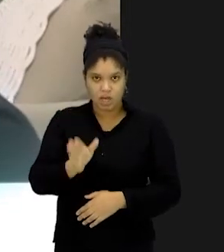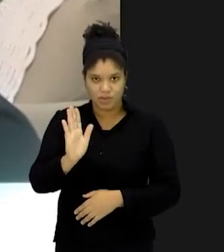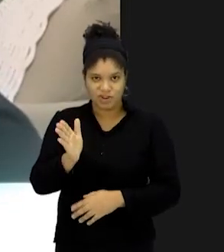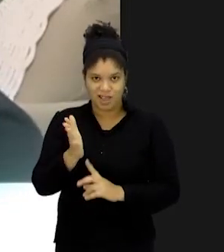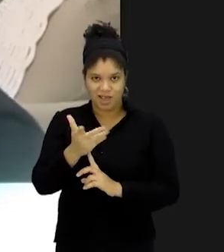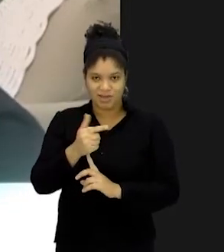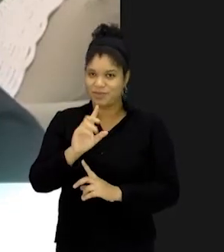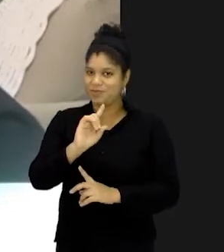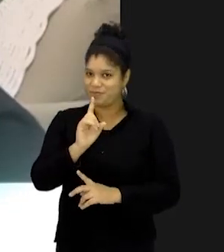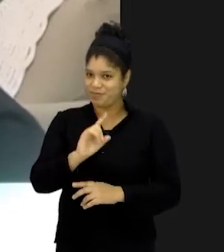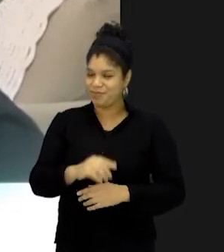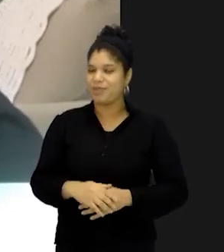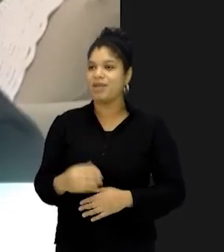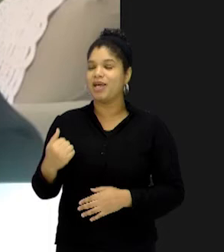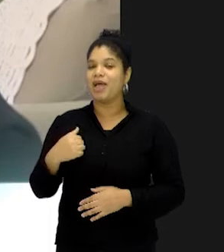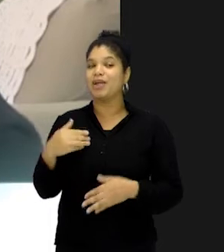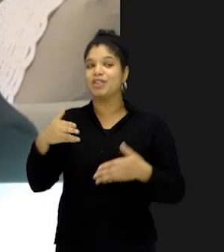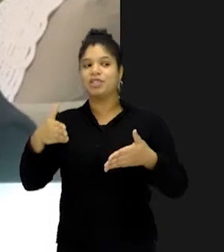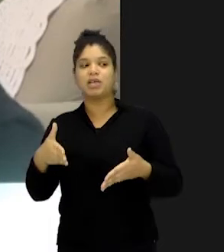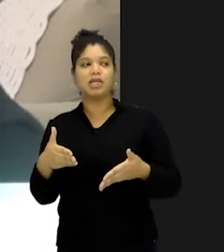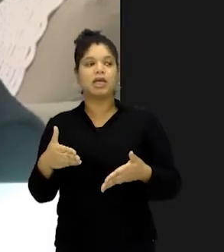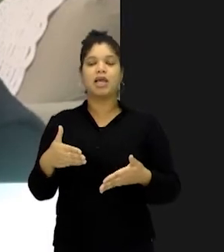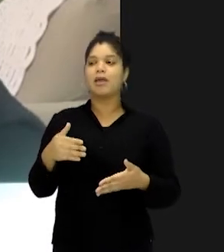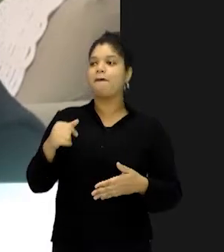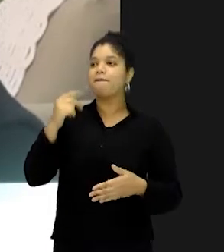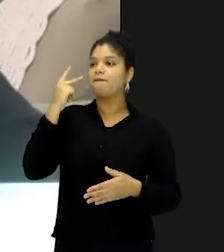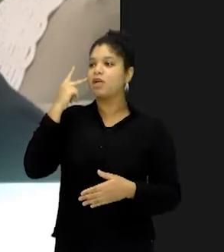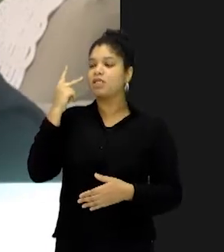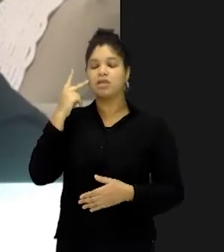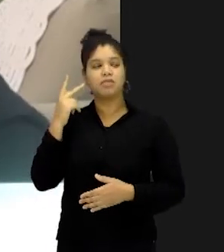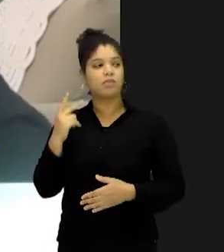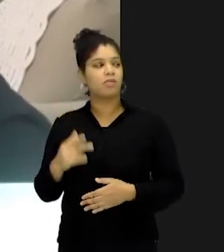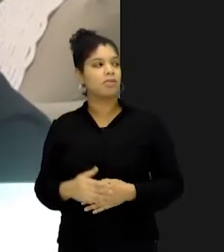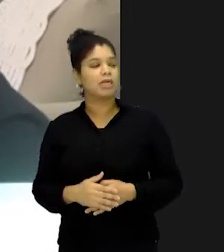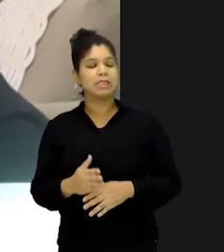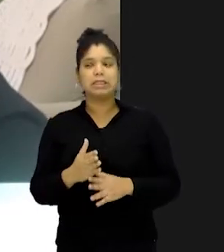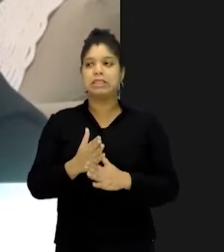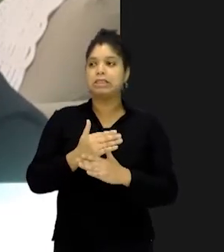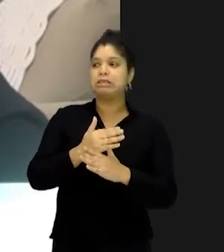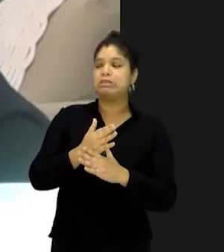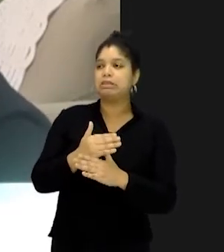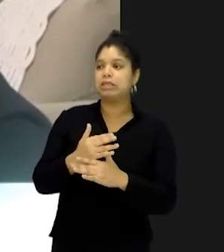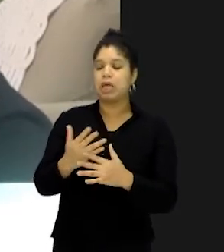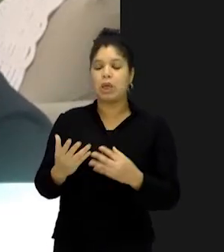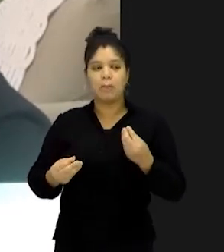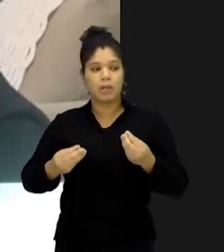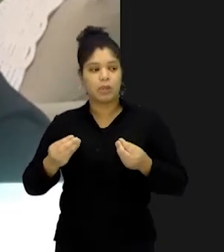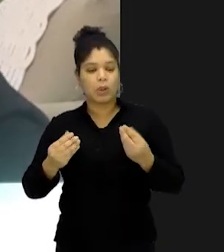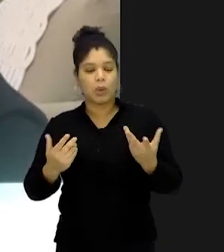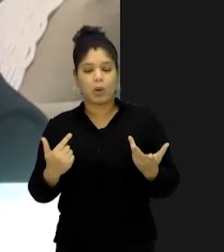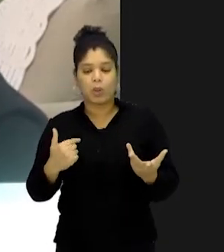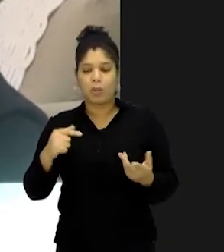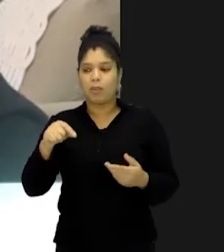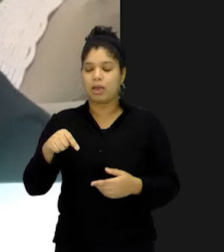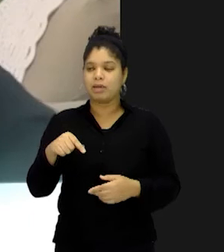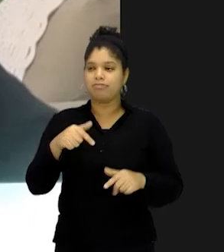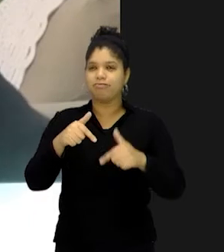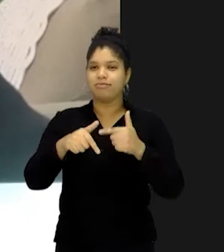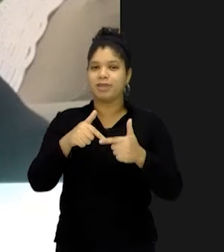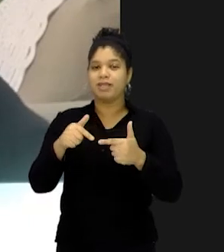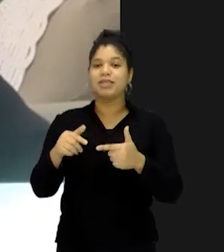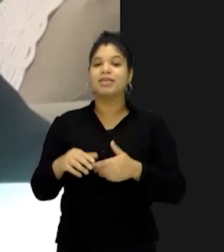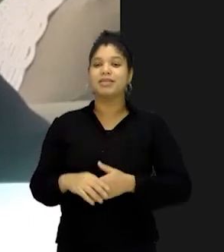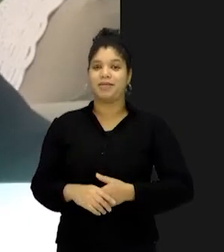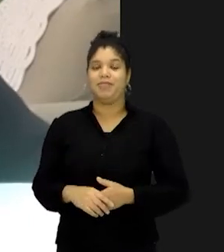eu cheguei chegando assim como ninguém, né? E daí foi quando apareceu